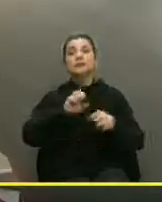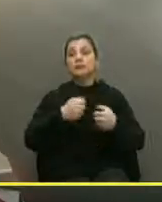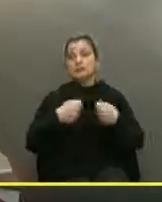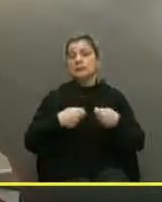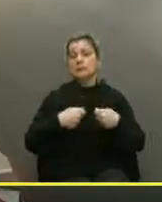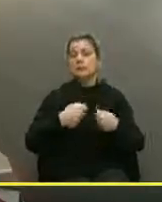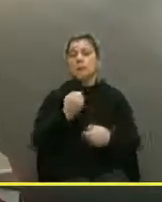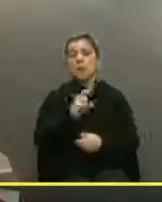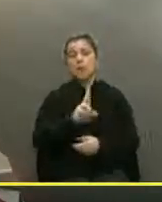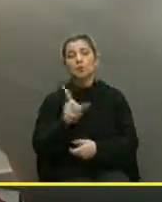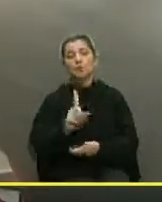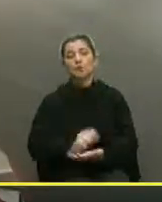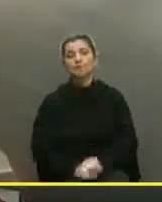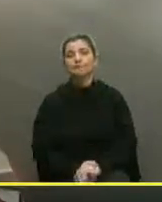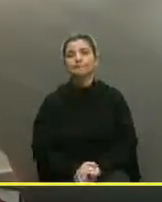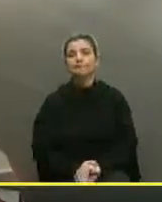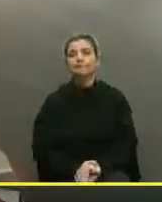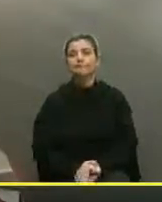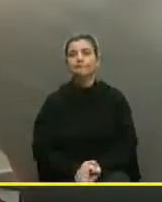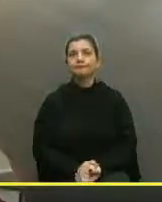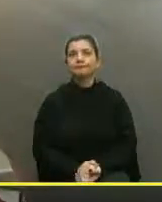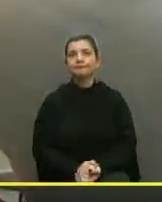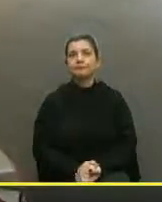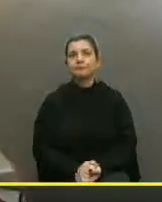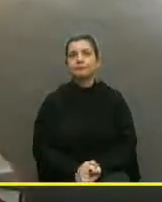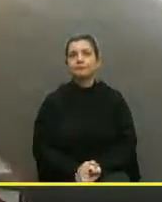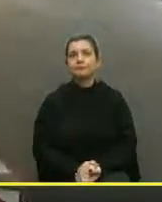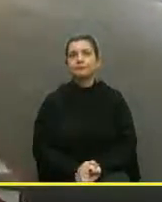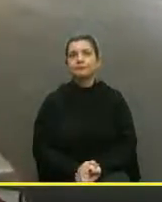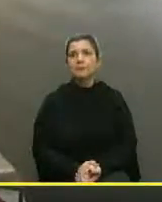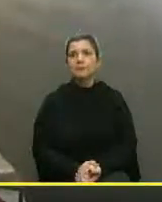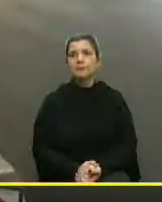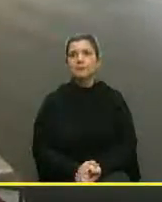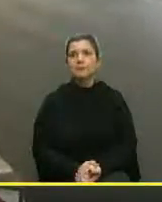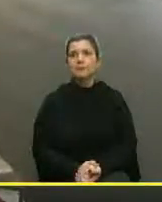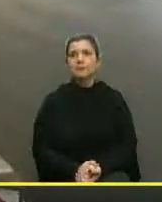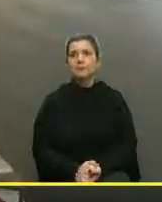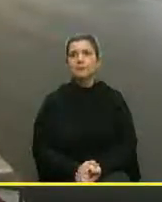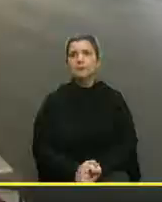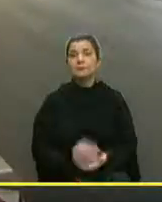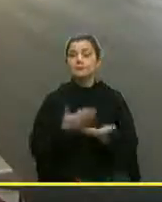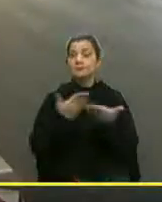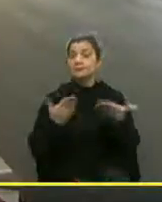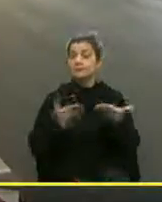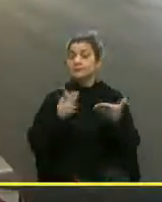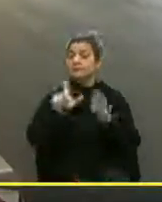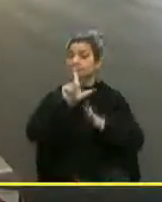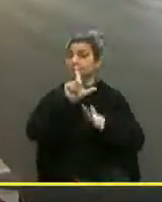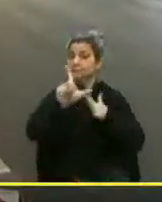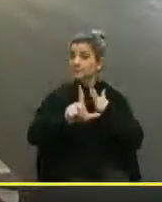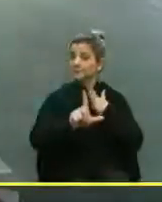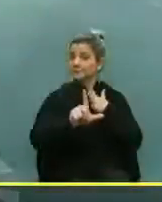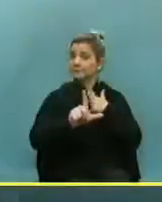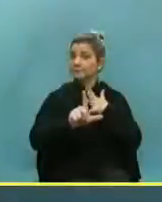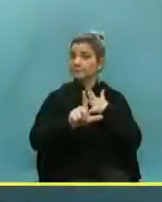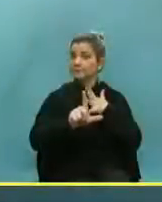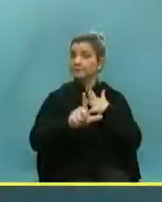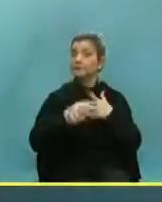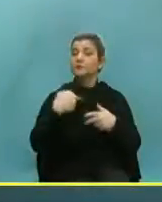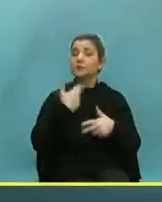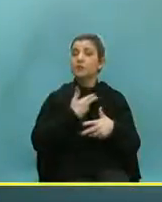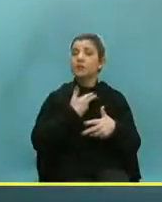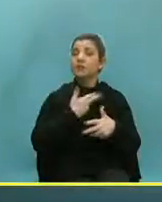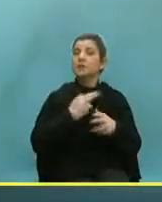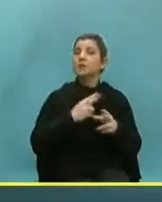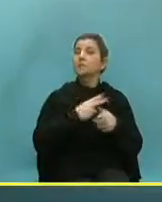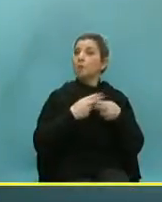que ser revogado ou não pode passar próximo favor e enfim esse Essas são as legislações que nós queremos compilar nesse a todos